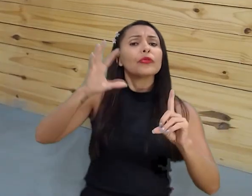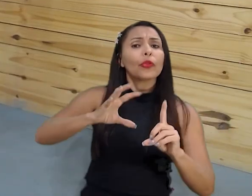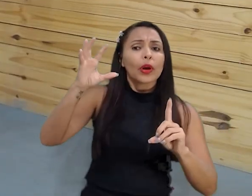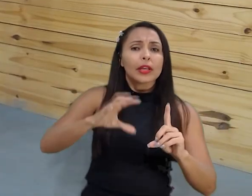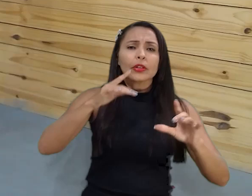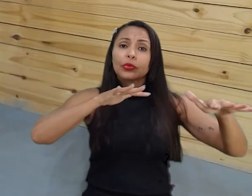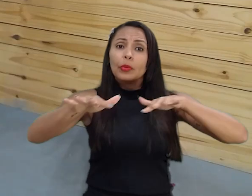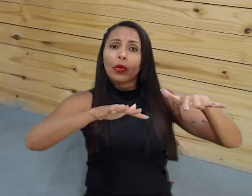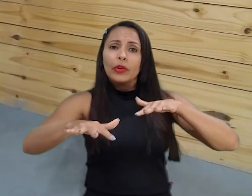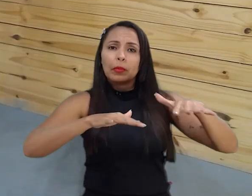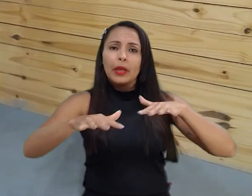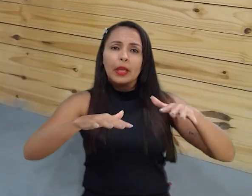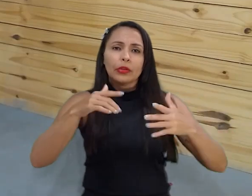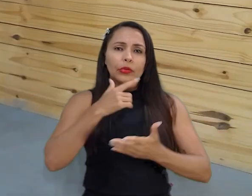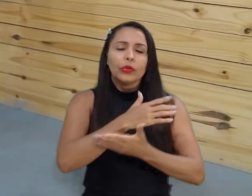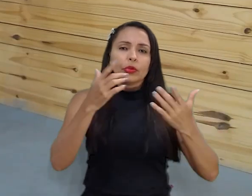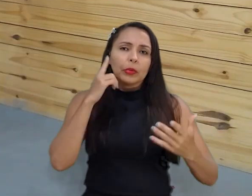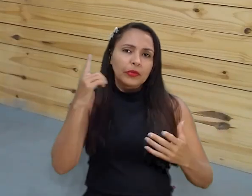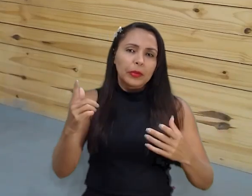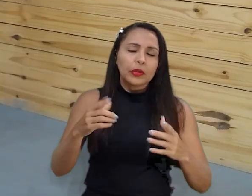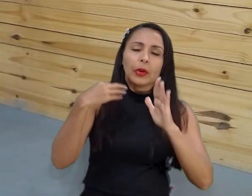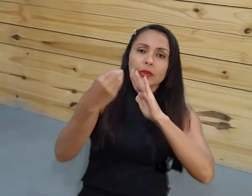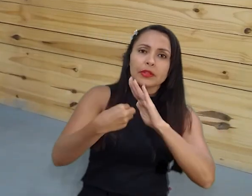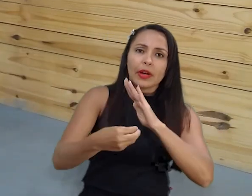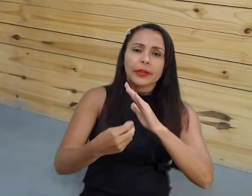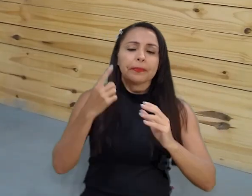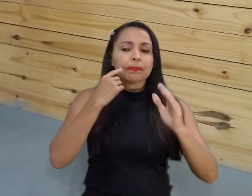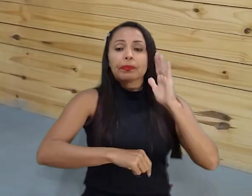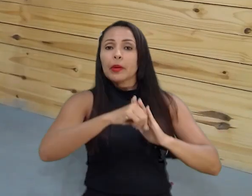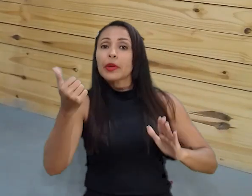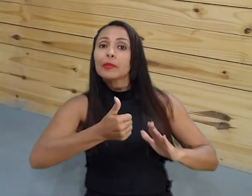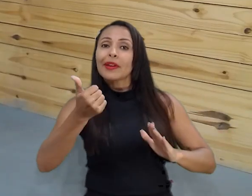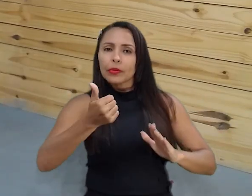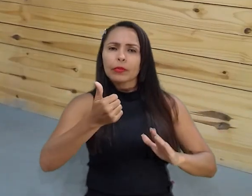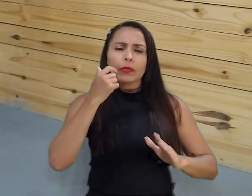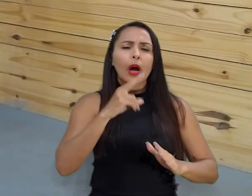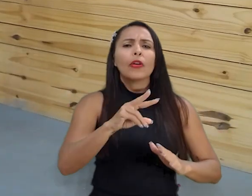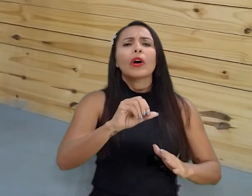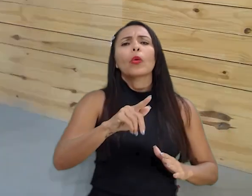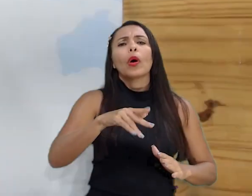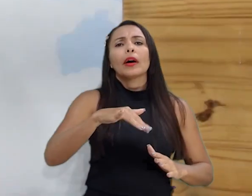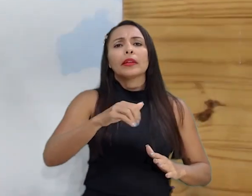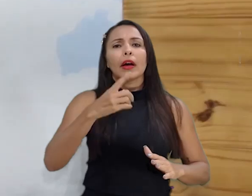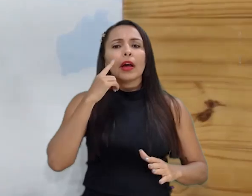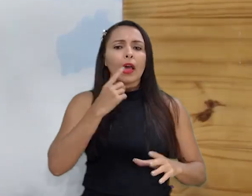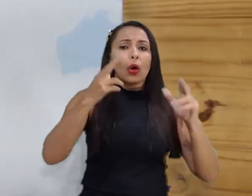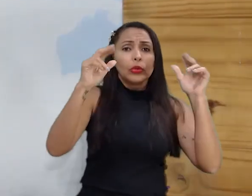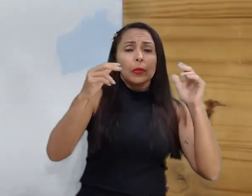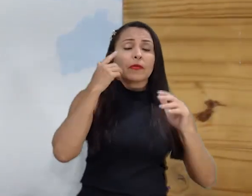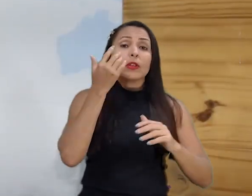dos movimentos das vanguardas para o design gráfico. Primeiramente, vanguarda é um termo que vem do